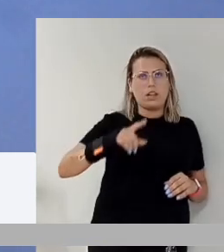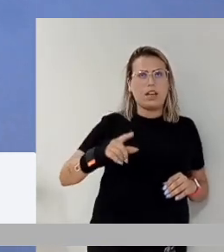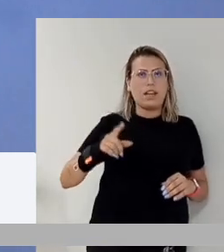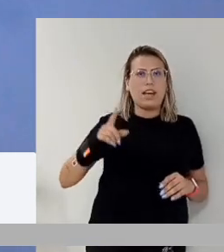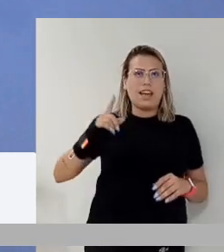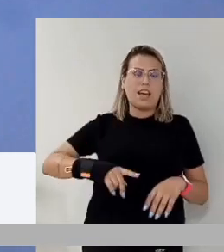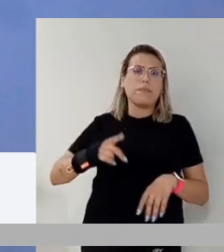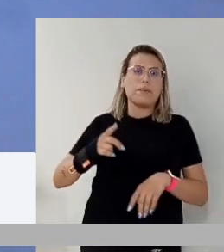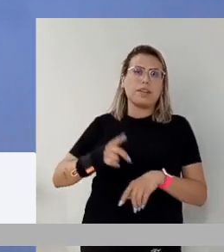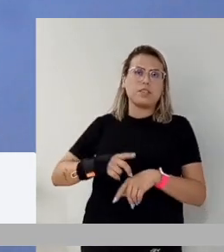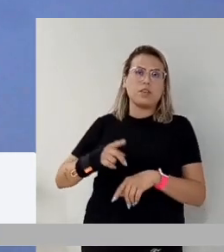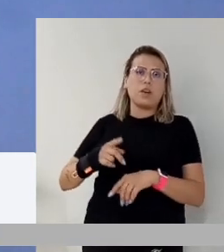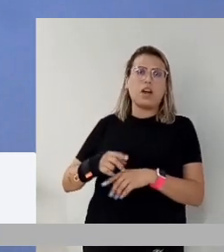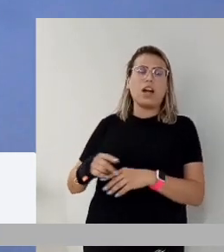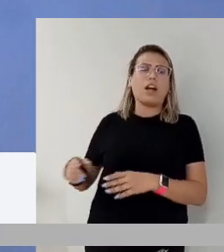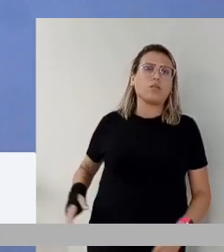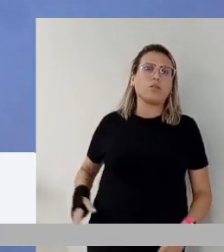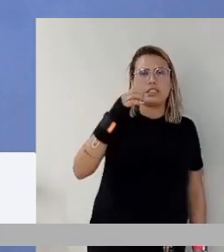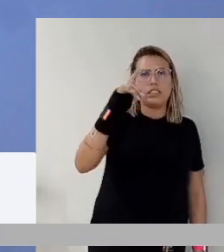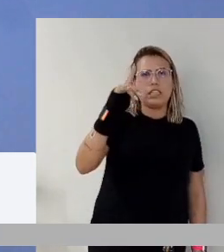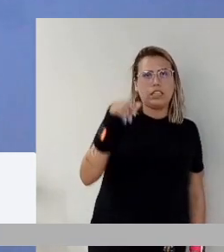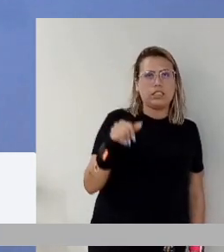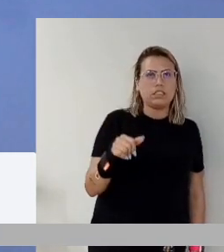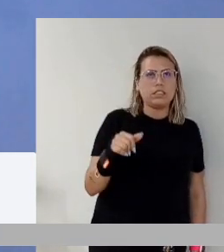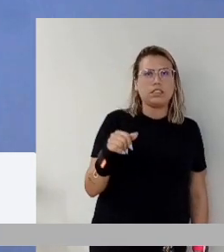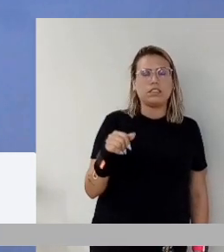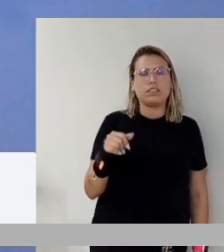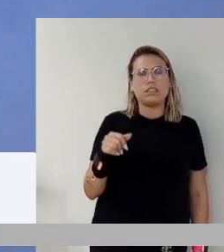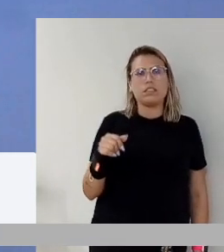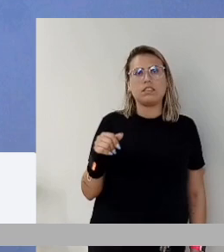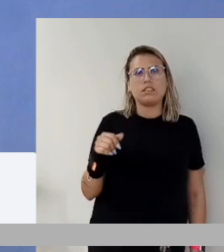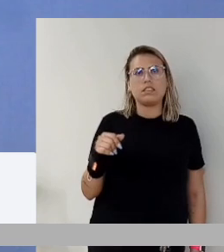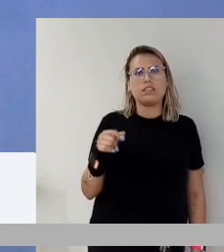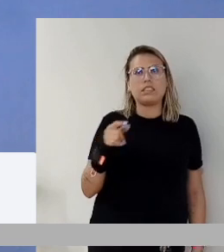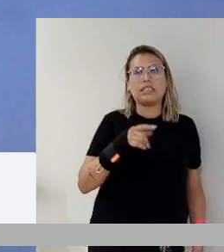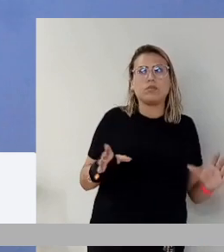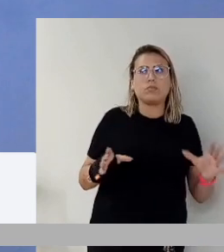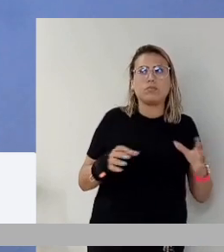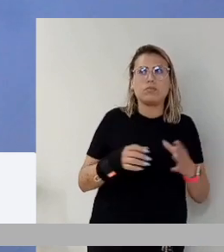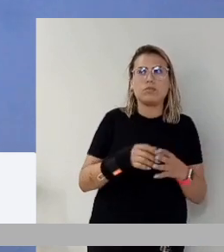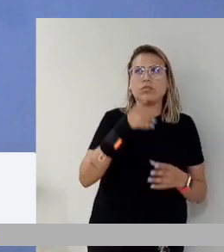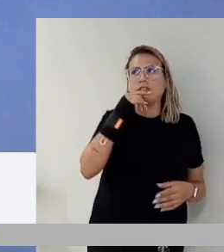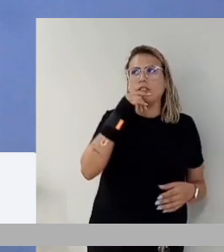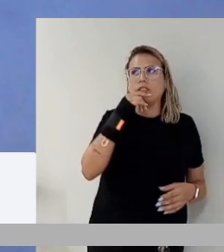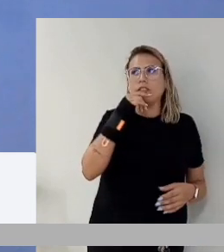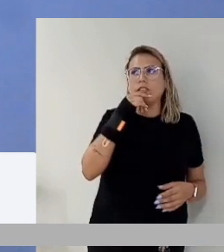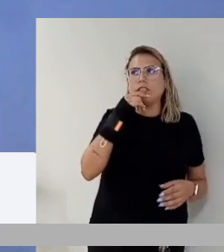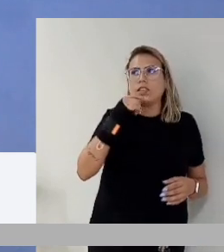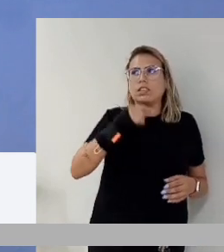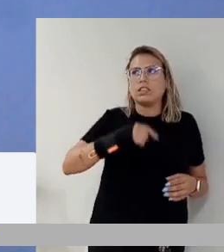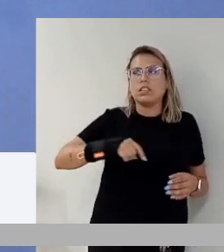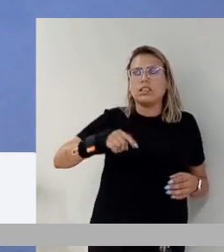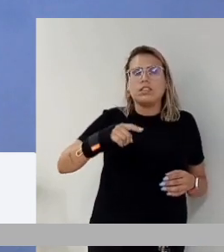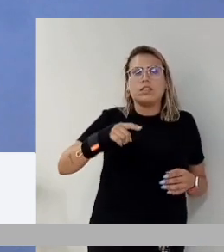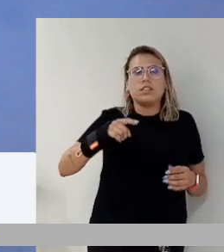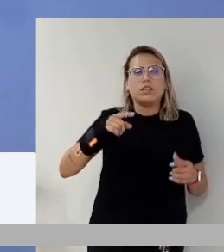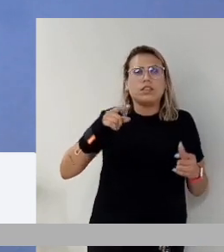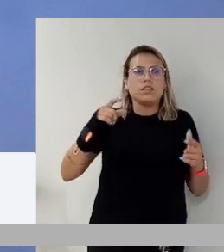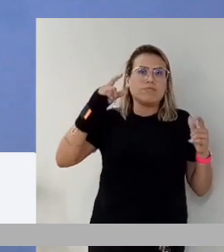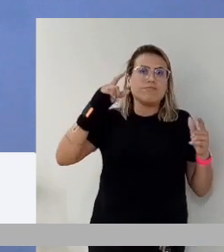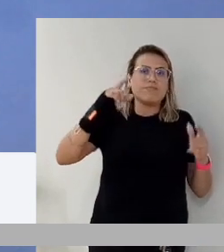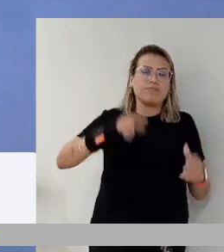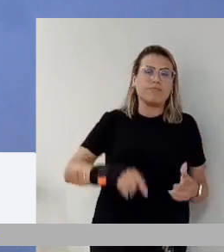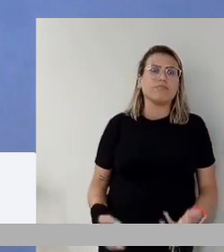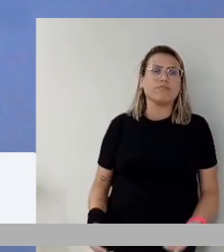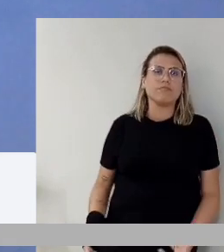e questão dessa infiltração e esse acúmulo de água é onde realmente o mato cresceria mais